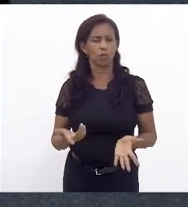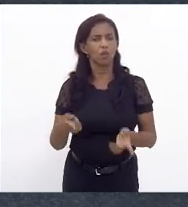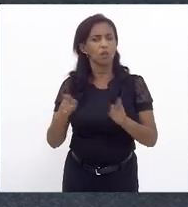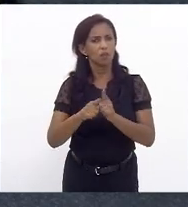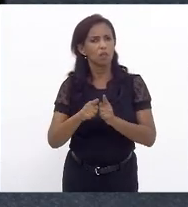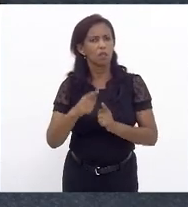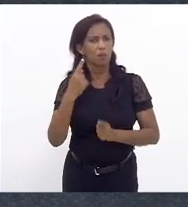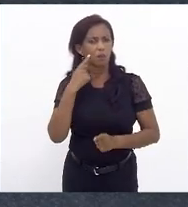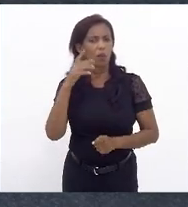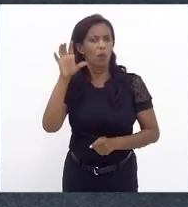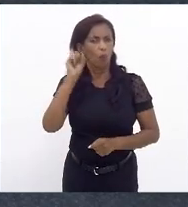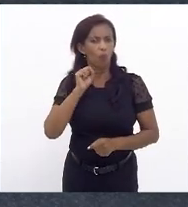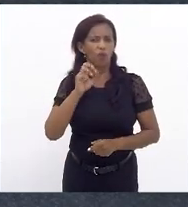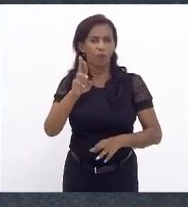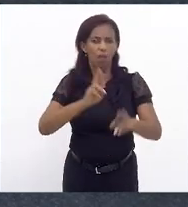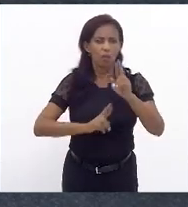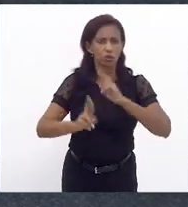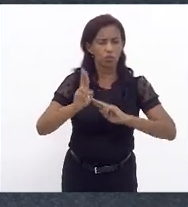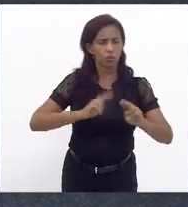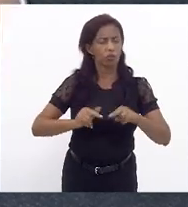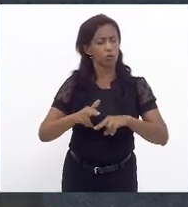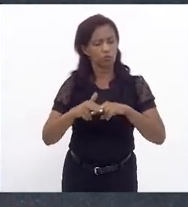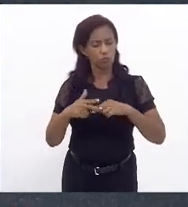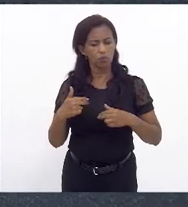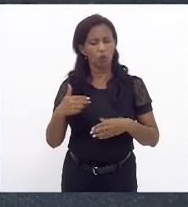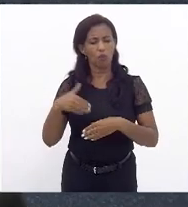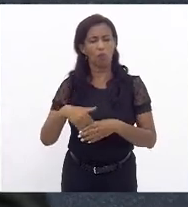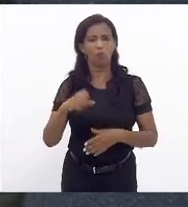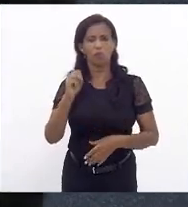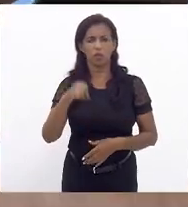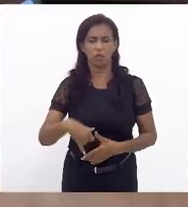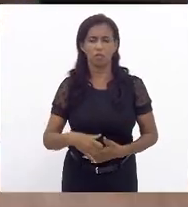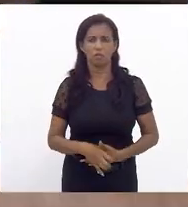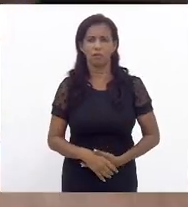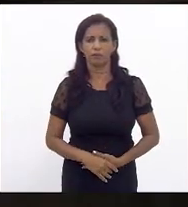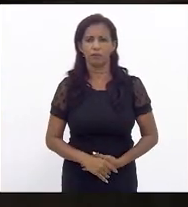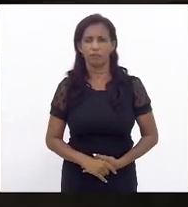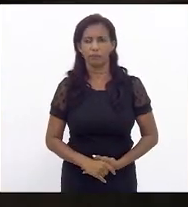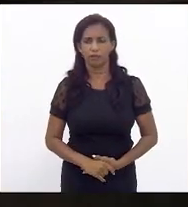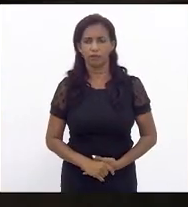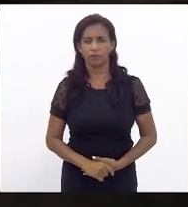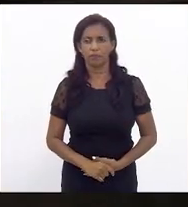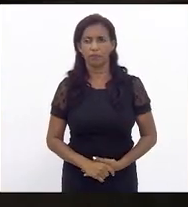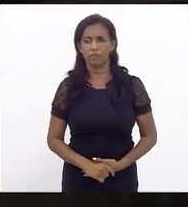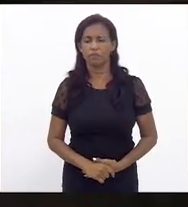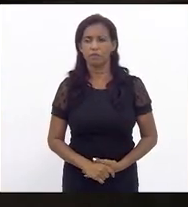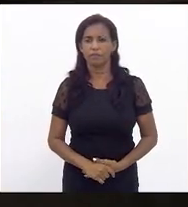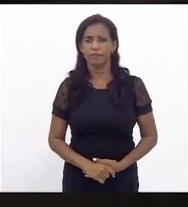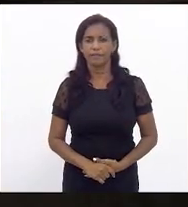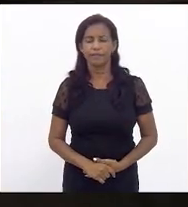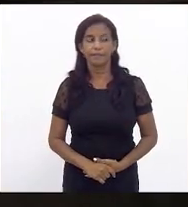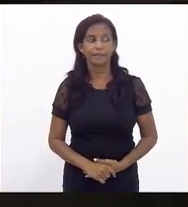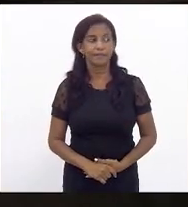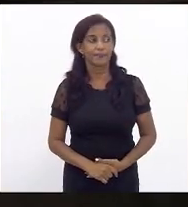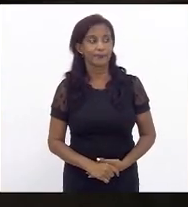a resposta de cada candidato. Por isso eu voto sim. Deputado Giovanni Ratinho vota sim. Deputado,